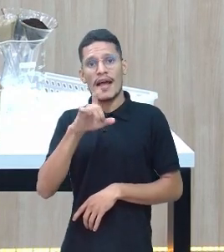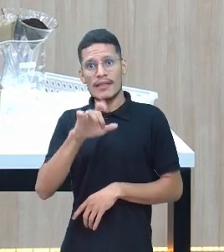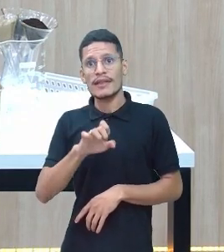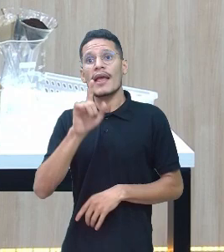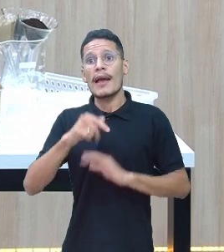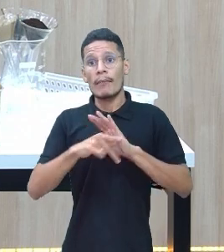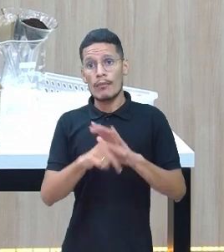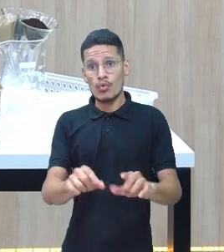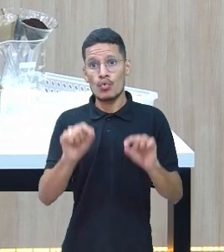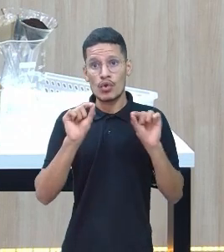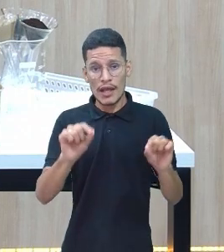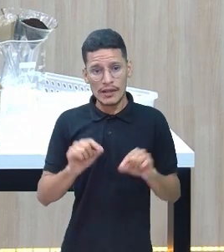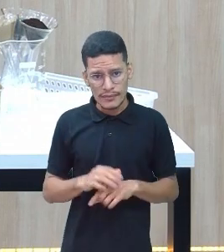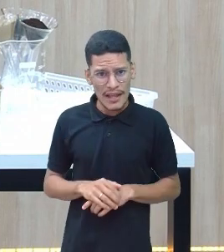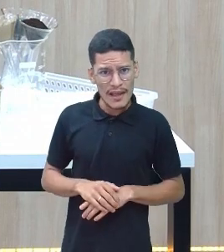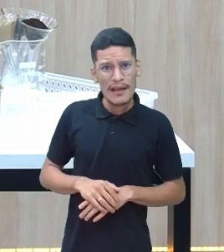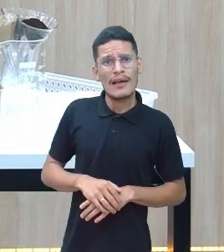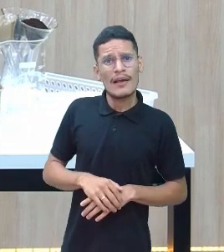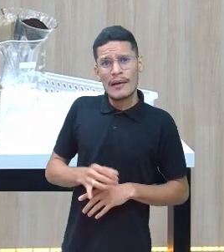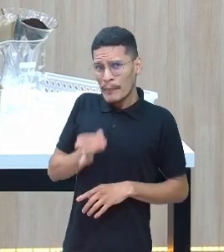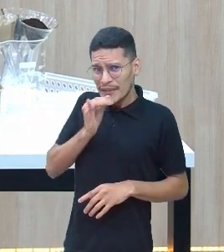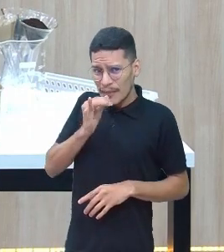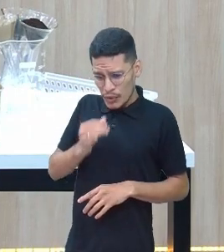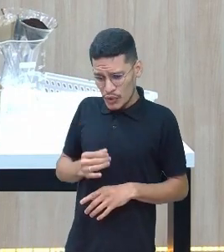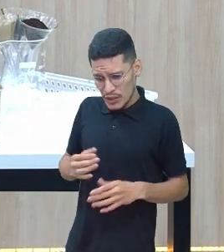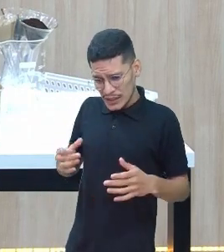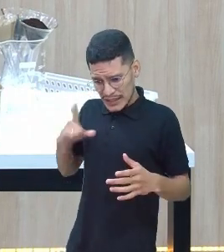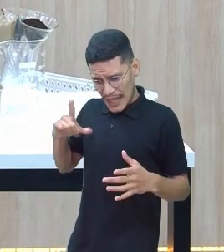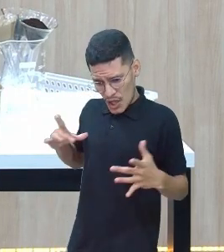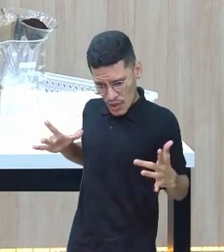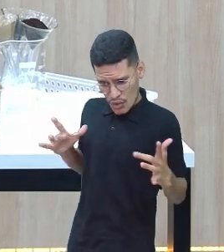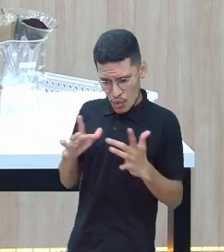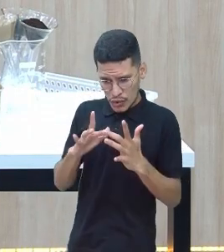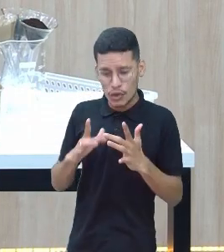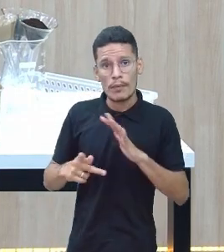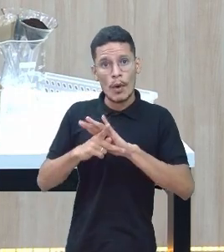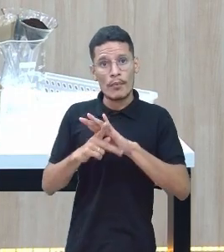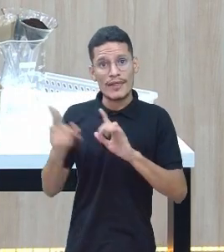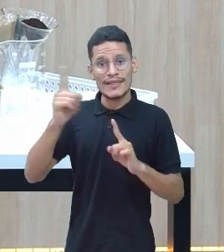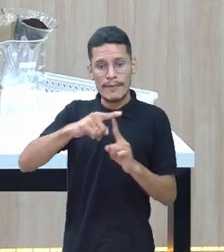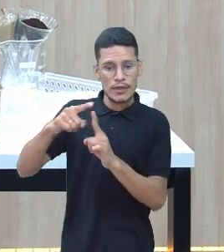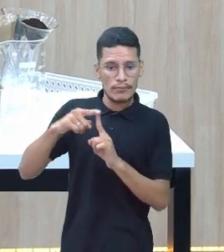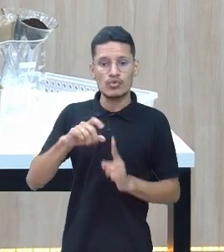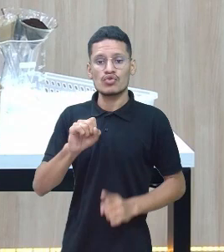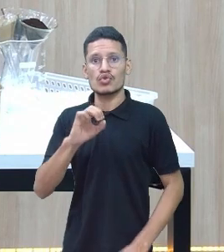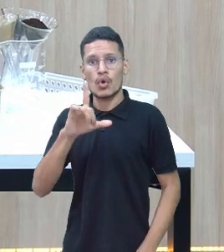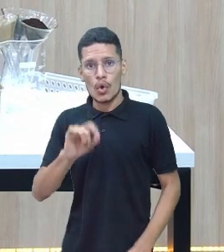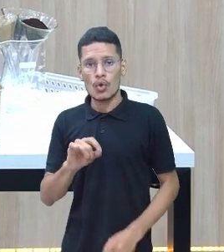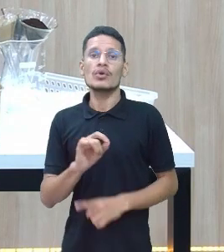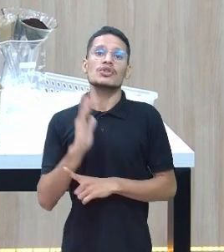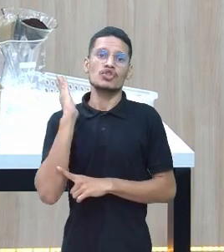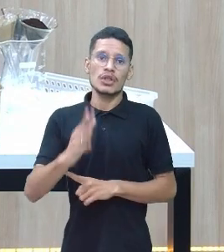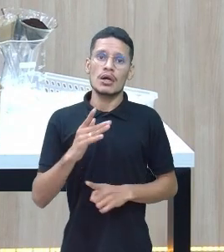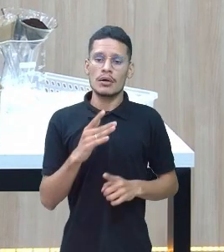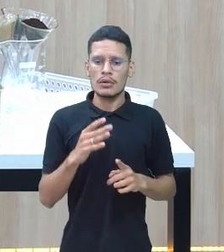de permeabilidade. Quanto mais próximo os grãos daquele tipo de solo que eu estou observando, eles estiverem uns